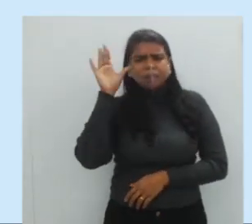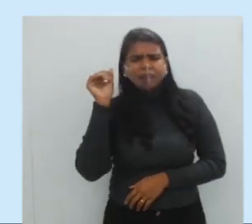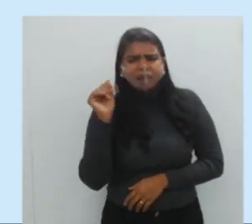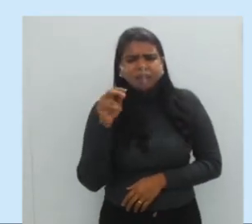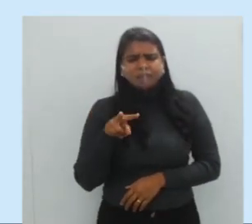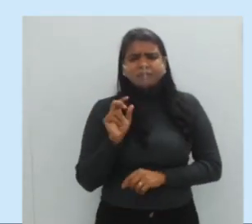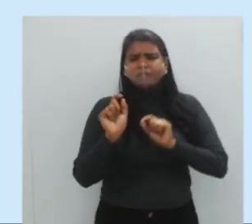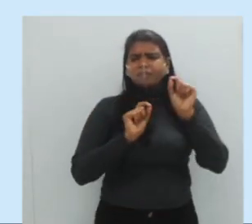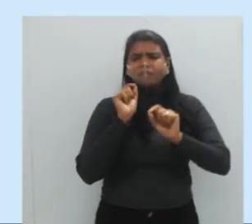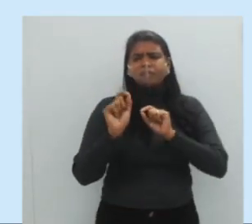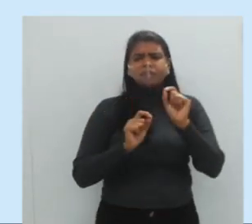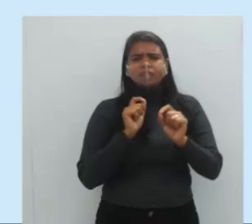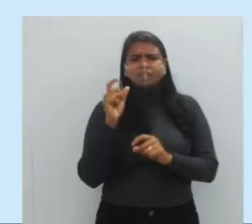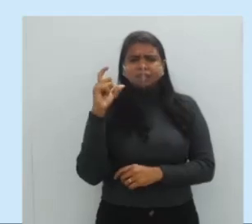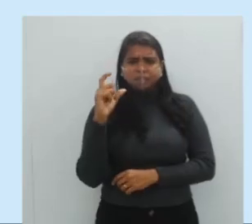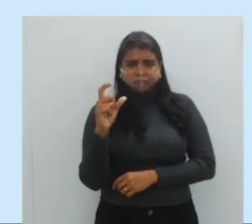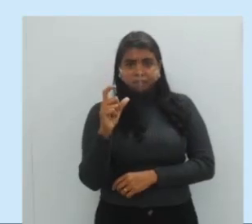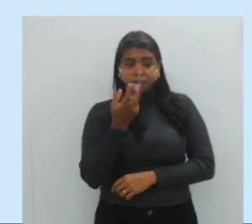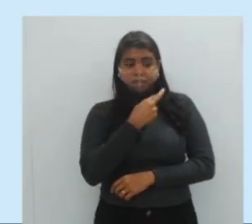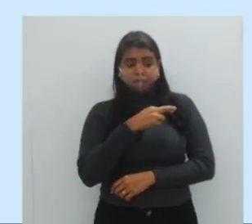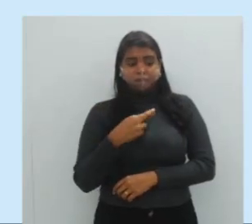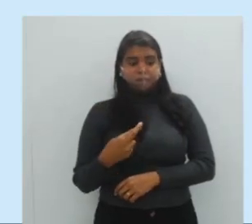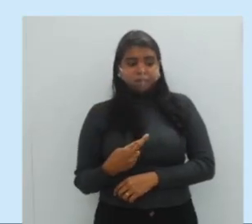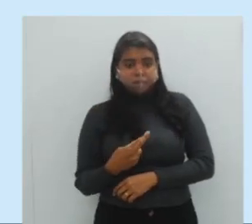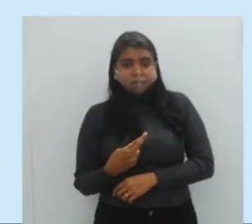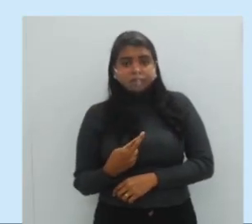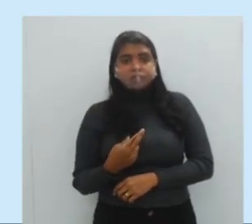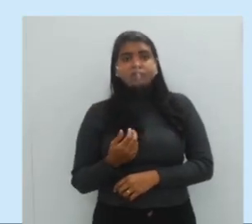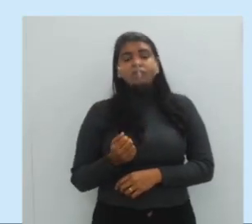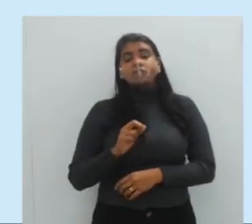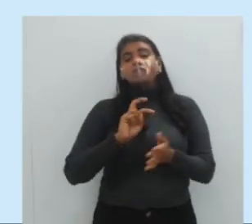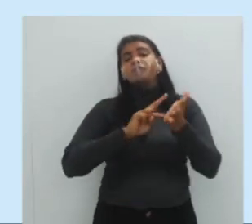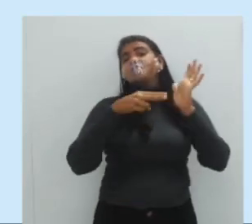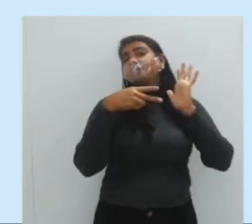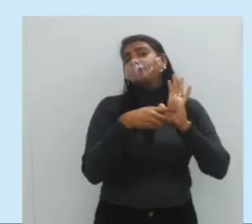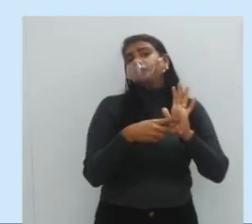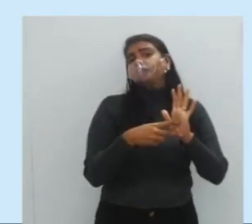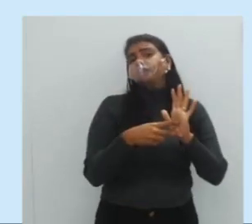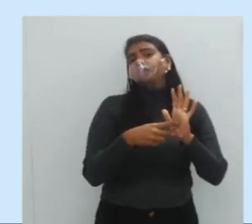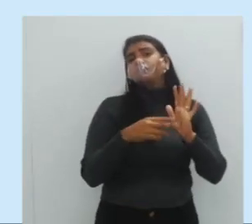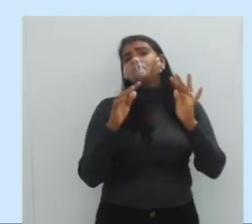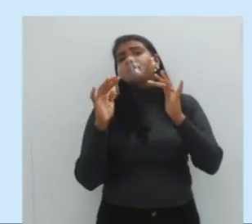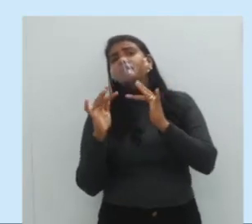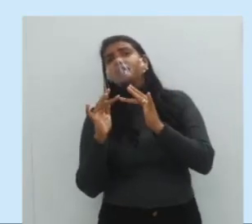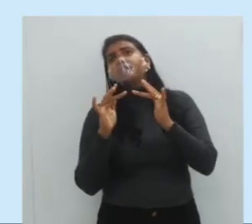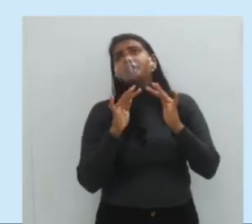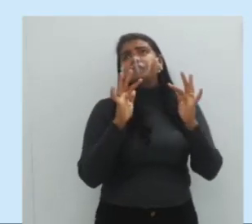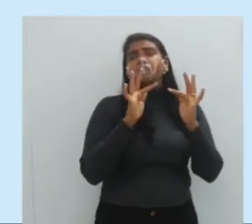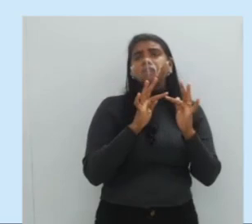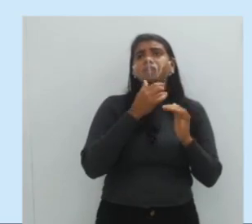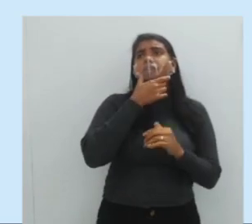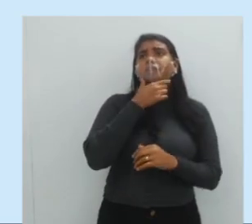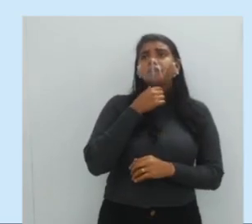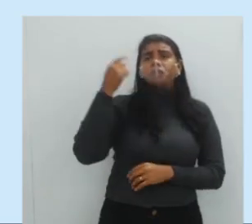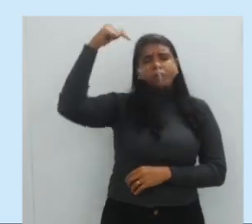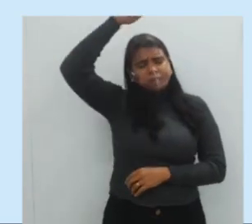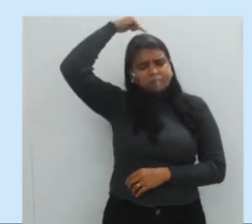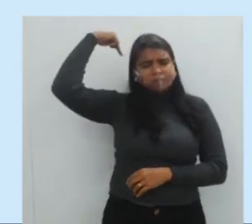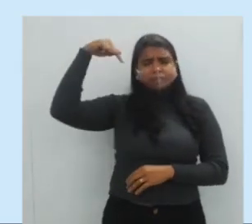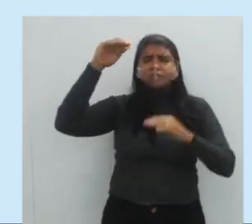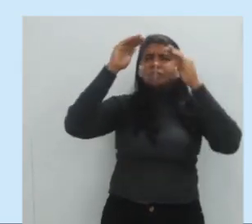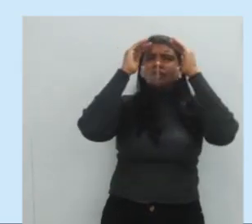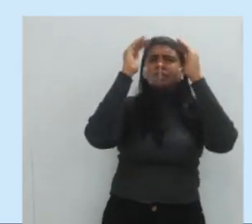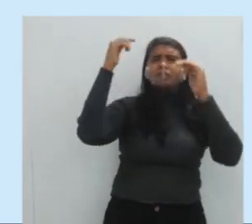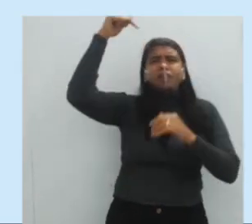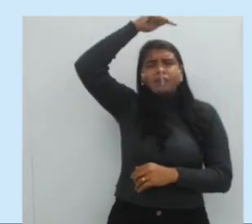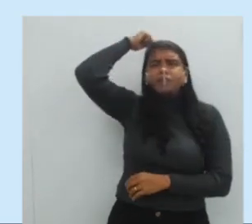observamos, nós vimos aqui o quê? Que a palavra religião vai significar justamente o quê? Religar o homem ao sagrado, ao